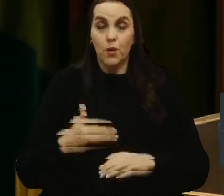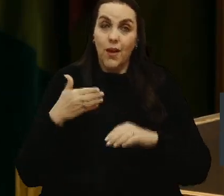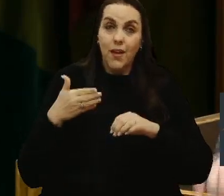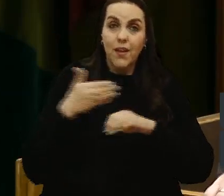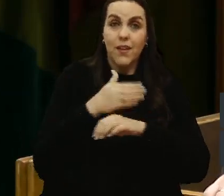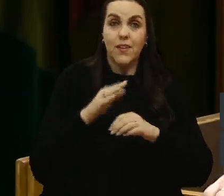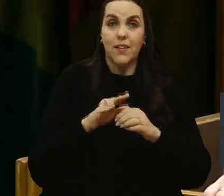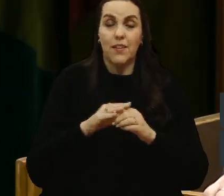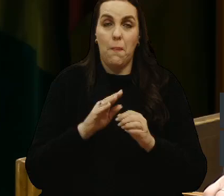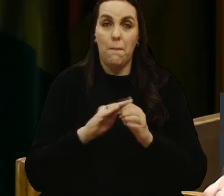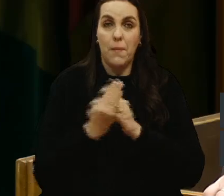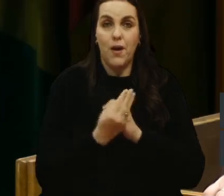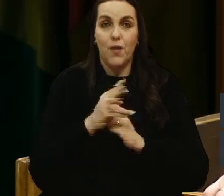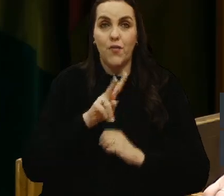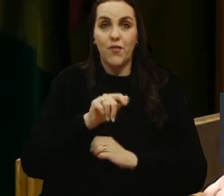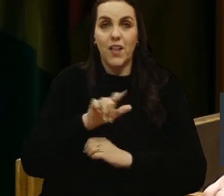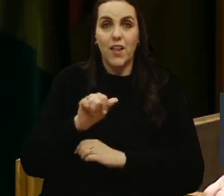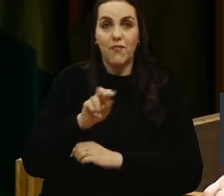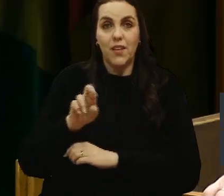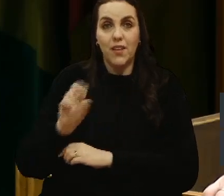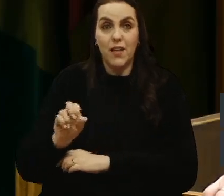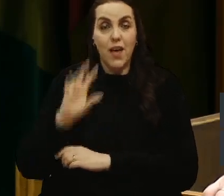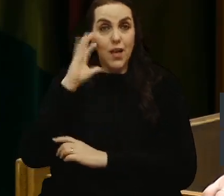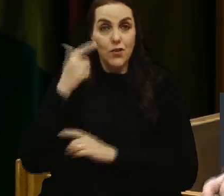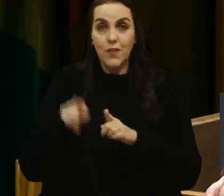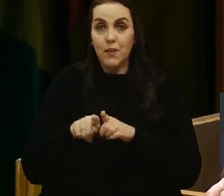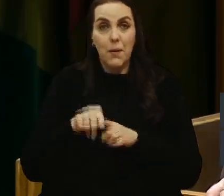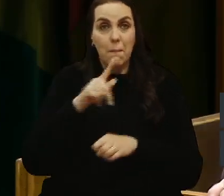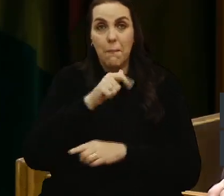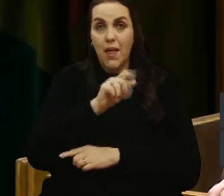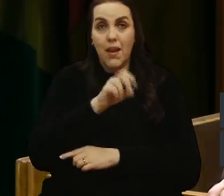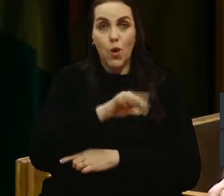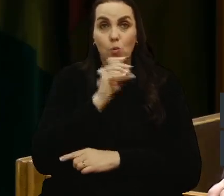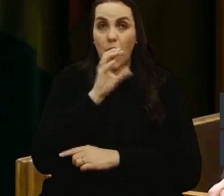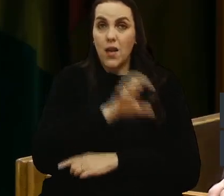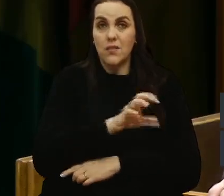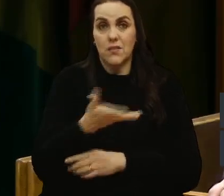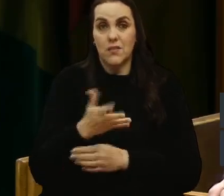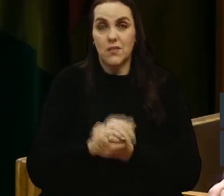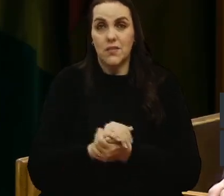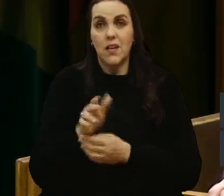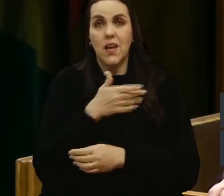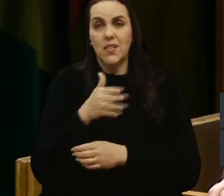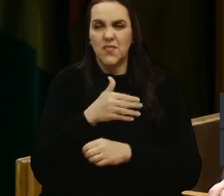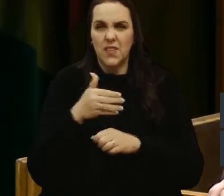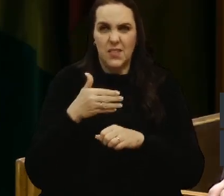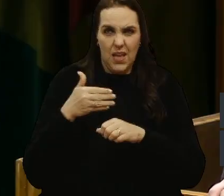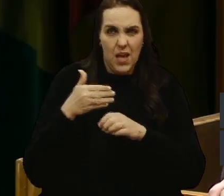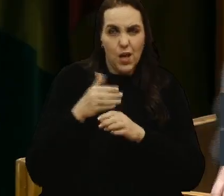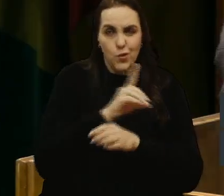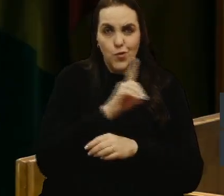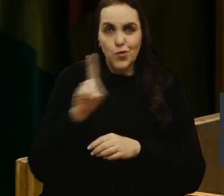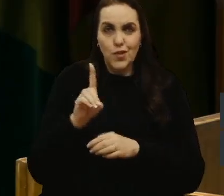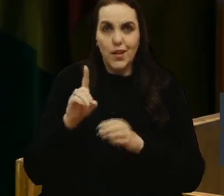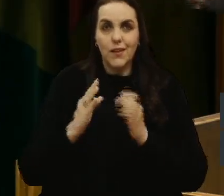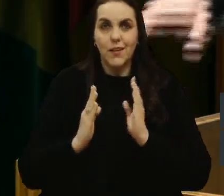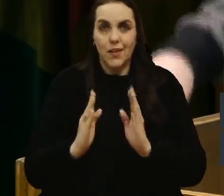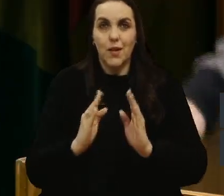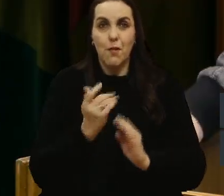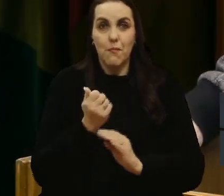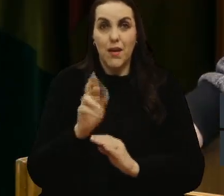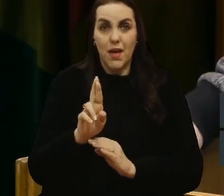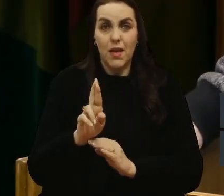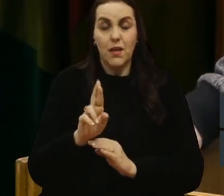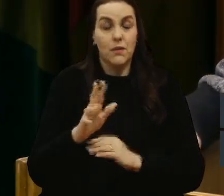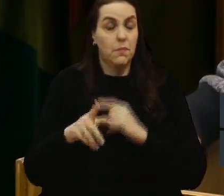assim que se resolvia o problema no Planalto. E agora com aquele, às vezes tem ali no Planalto, na entrada à direita da BR, daí sim que aquilo ali está